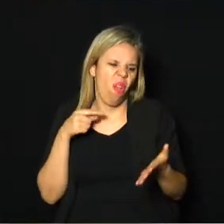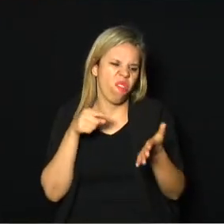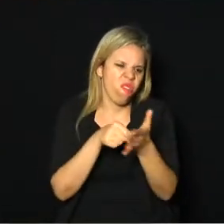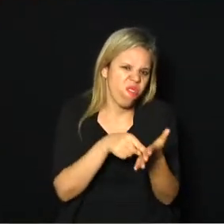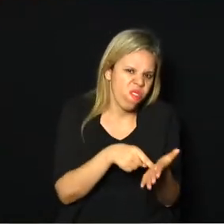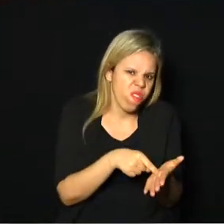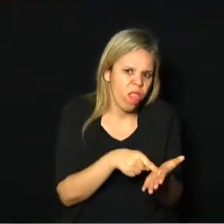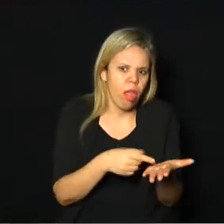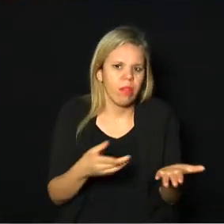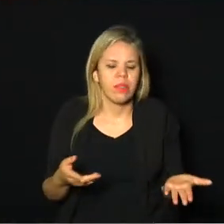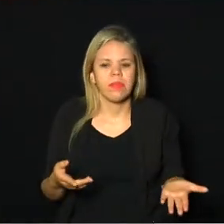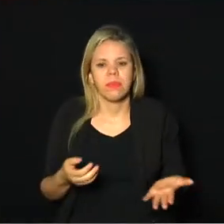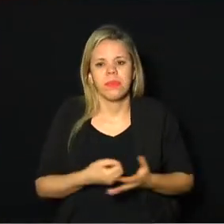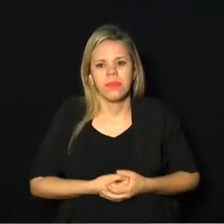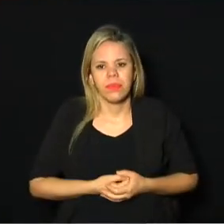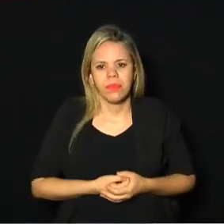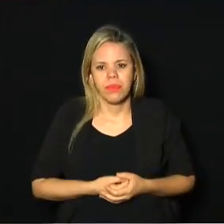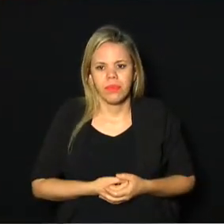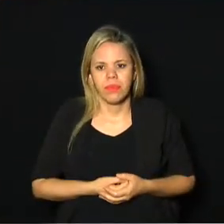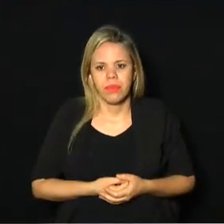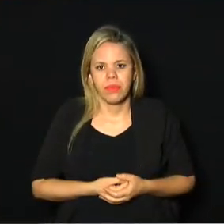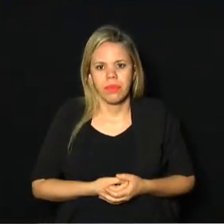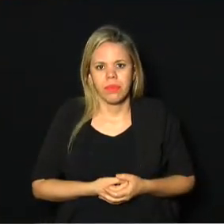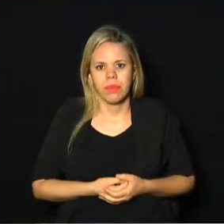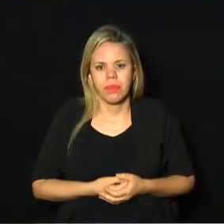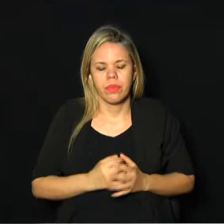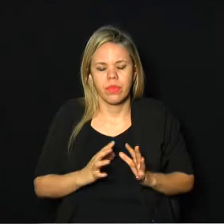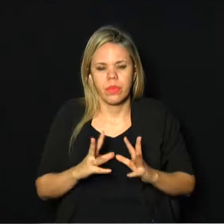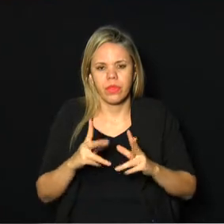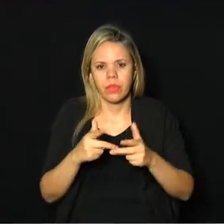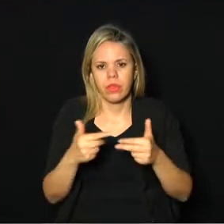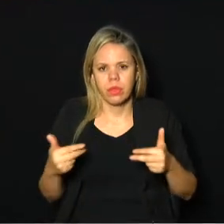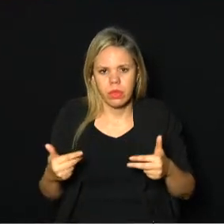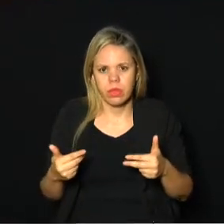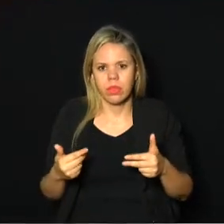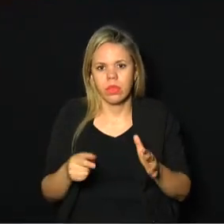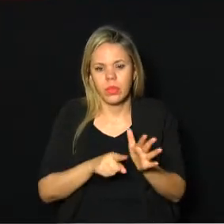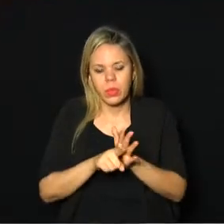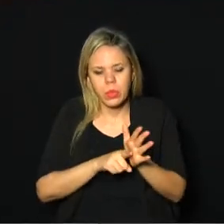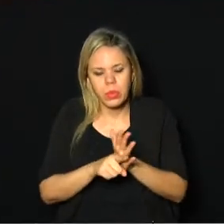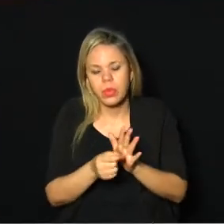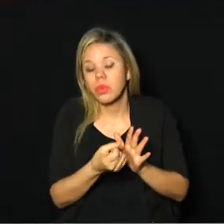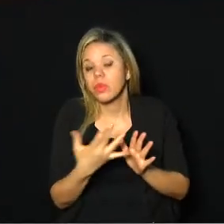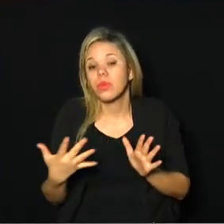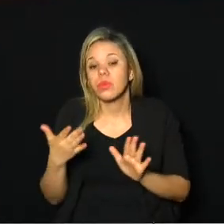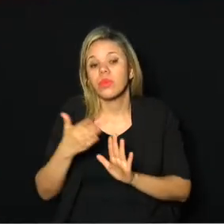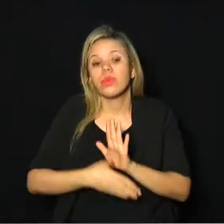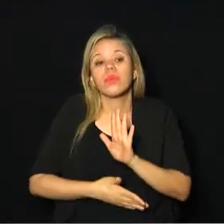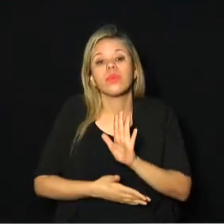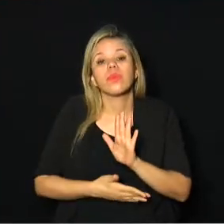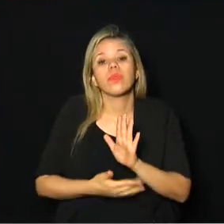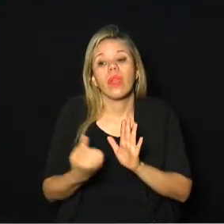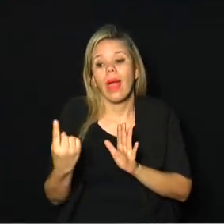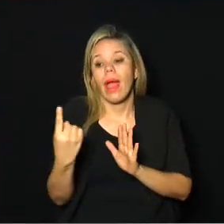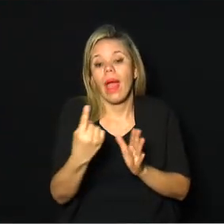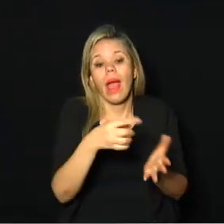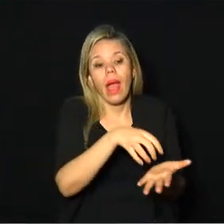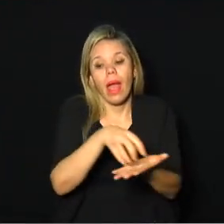denúncias, enfim, né, todos os índices, né, claro que cada órgão